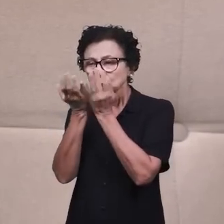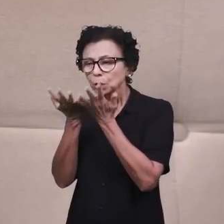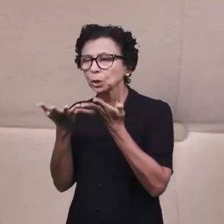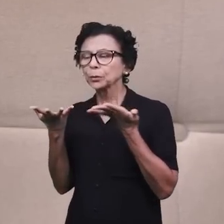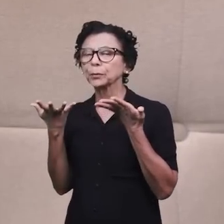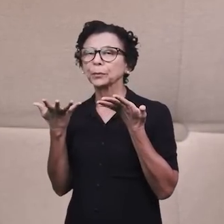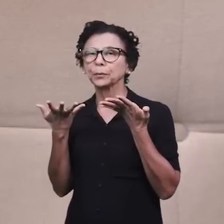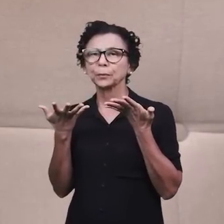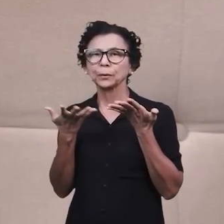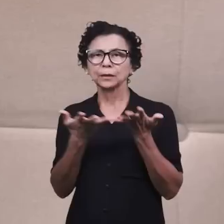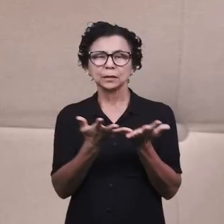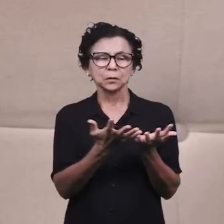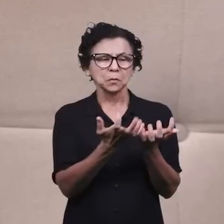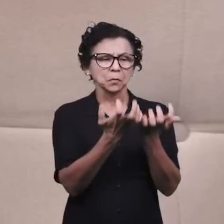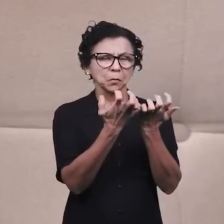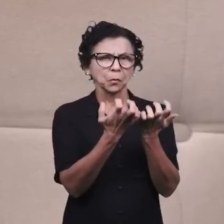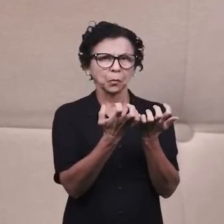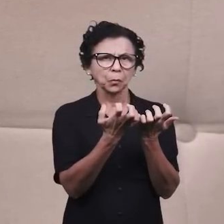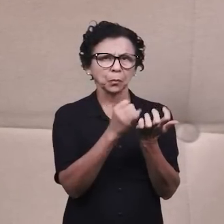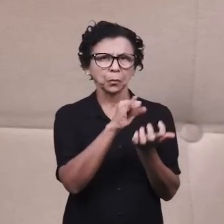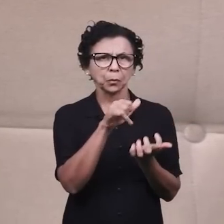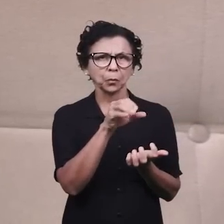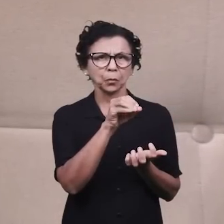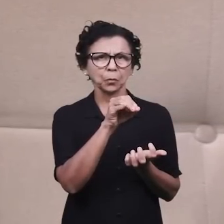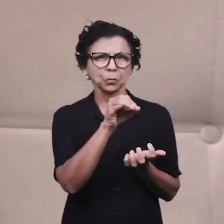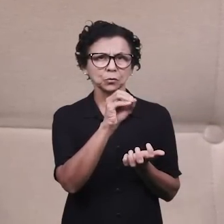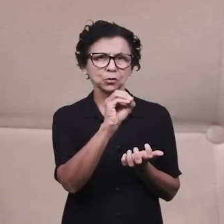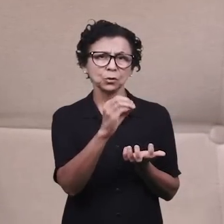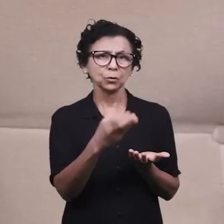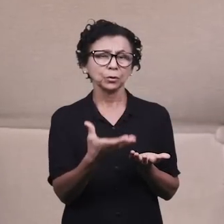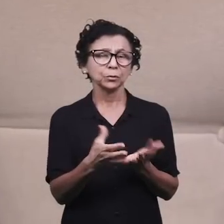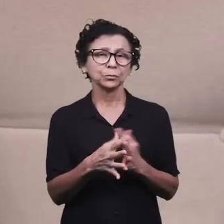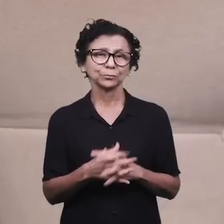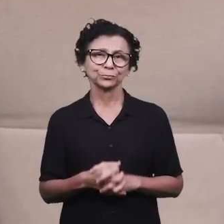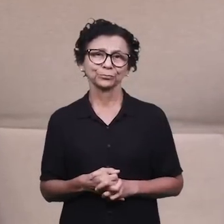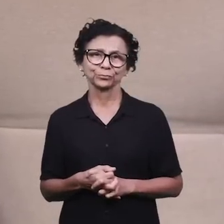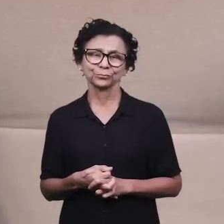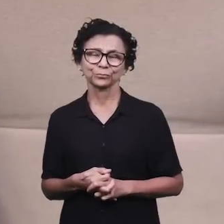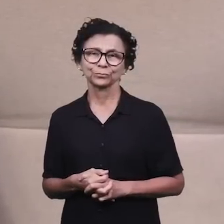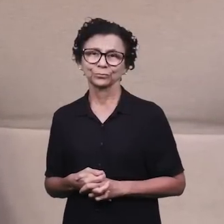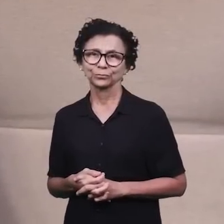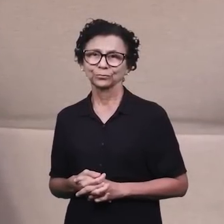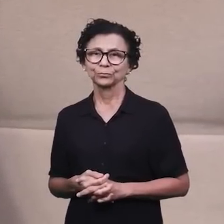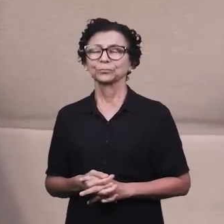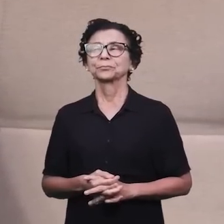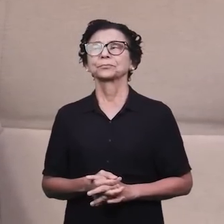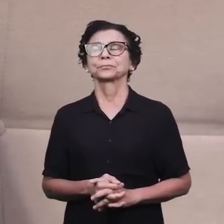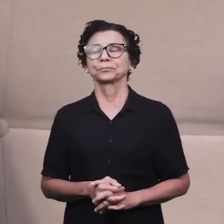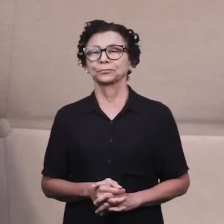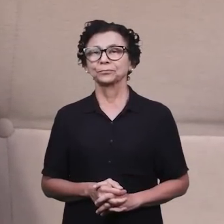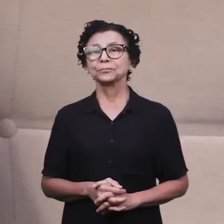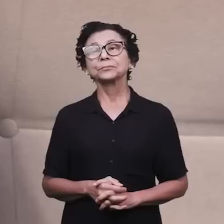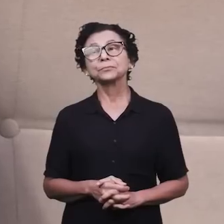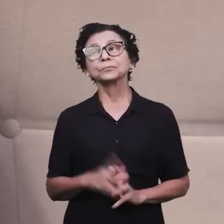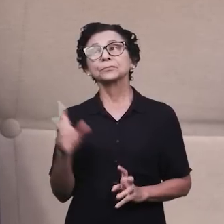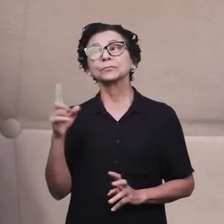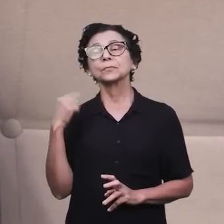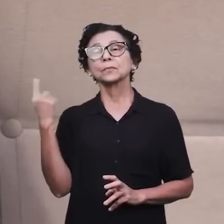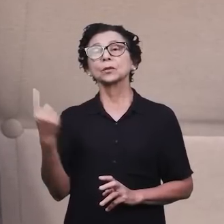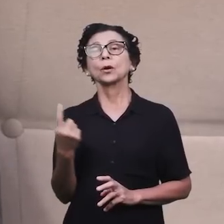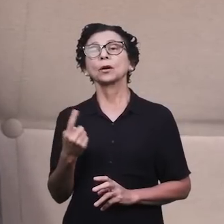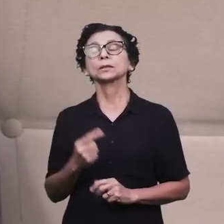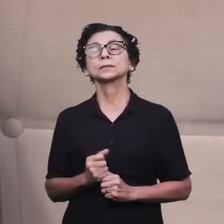Porque na própria parábola mostra que são dois tipos de sementes que convivem, a do joio e a do